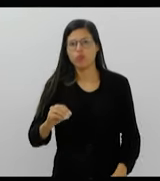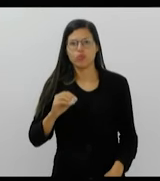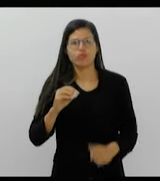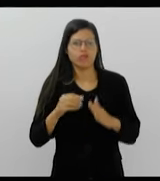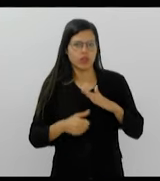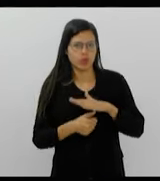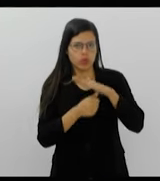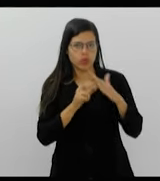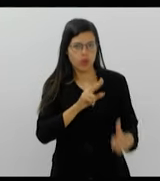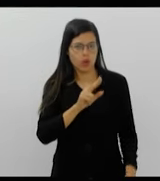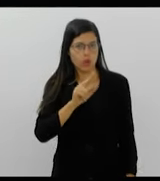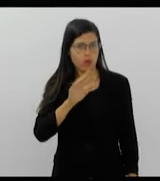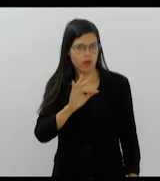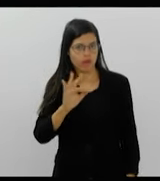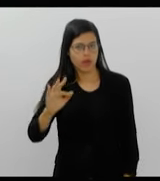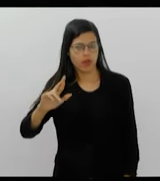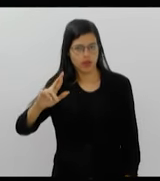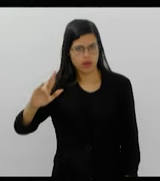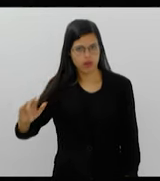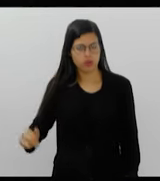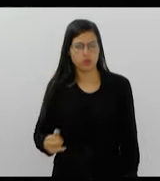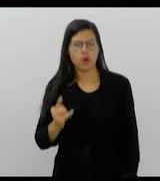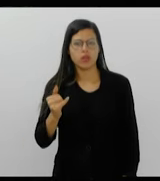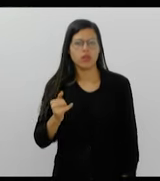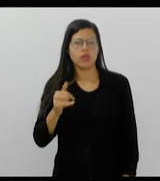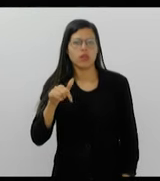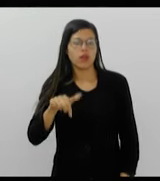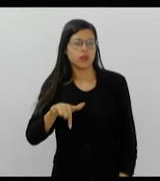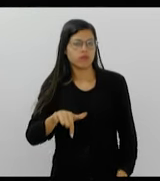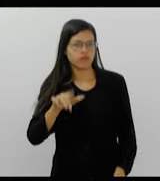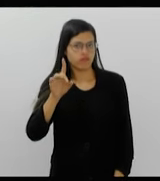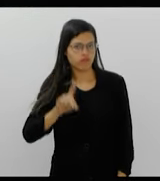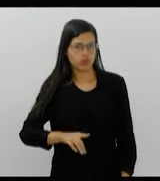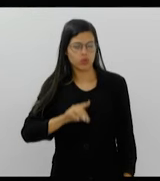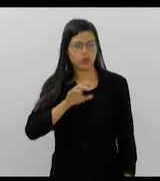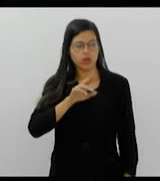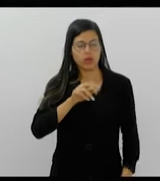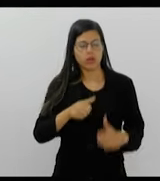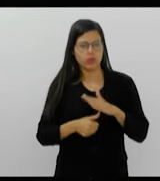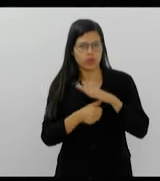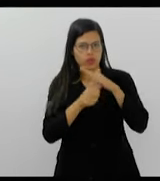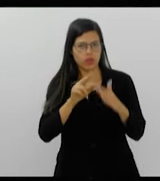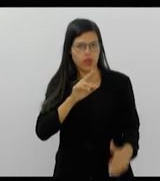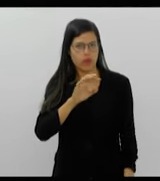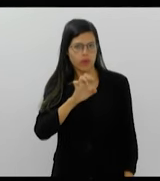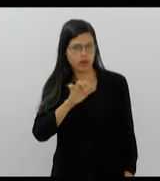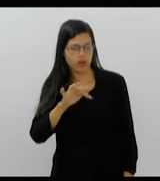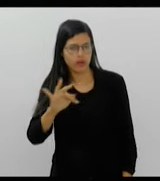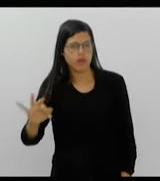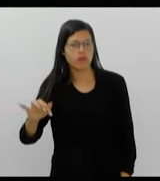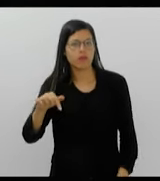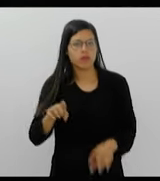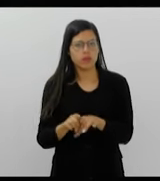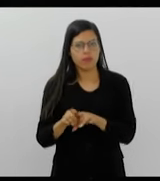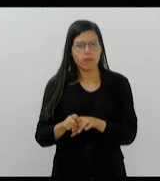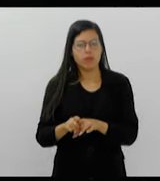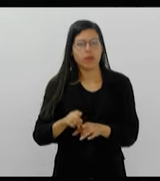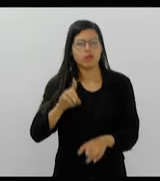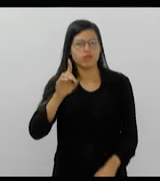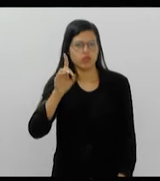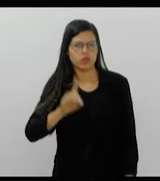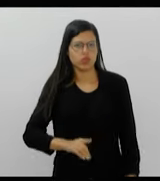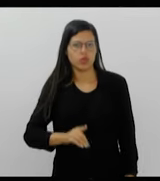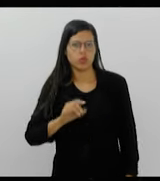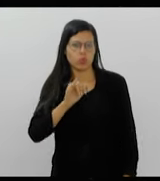Rosana Rodrigues, reitora da UENF, e Vitor Barbosa, do Instituto Federal de Educação de Ciência e Tecnologia Fluminense,